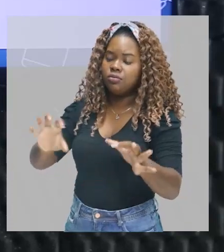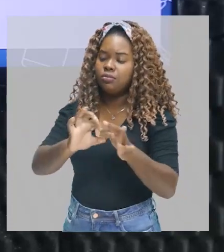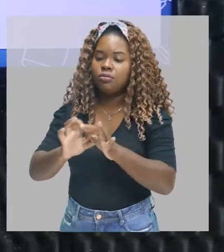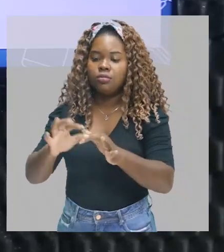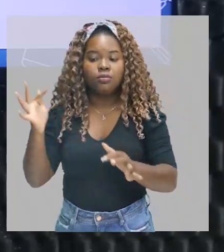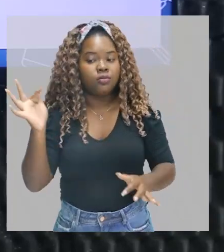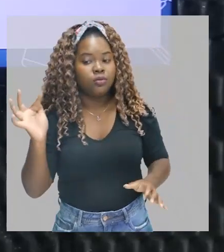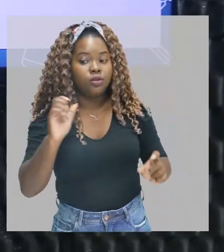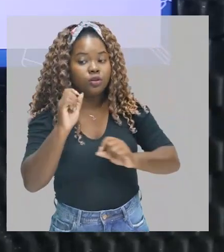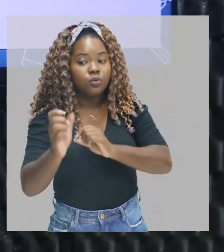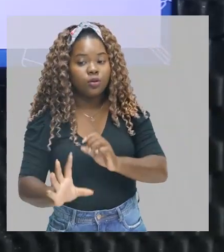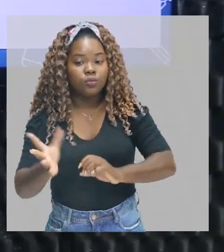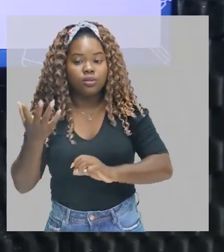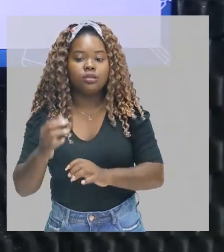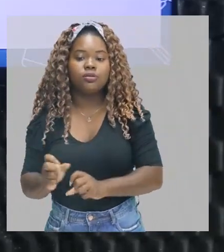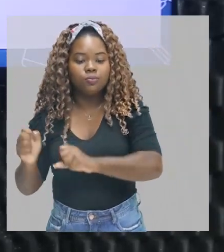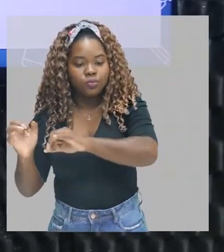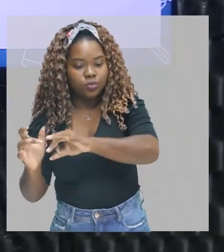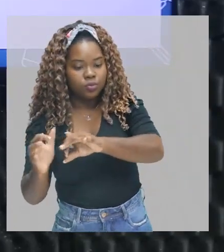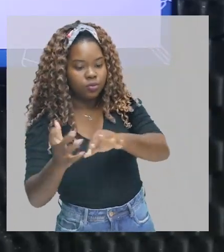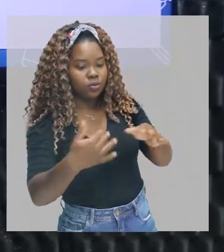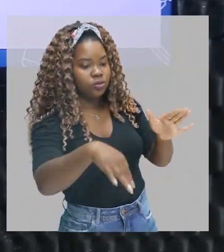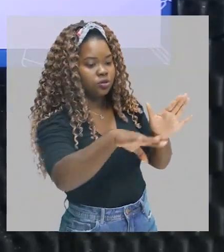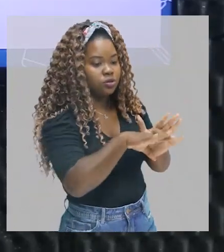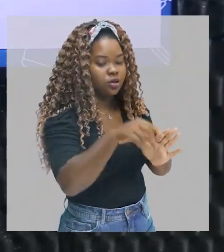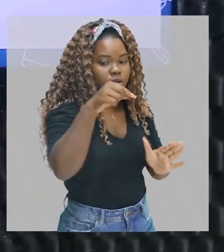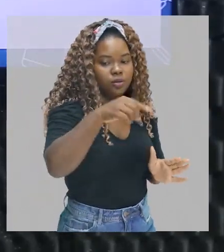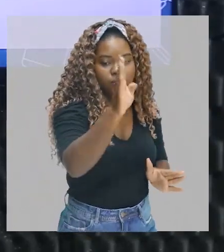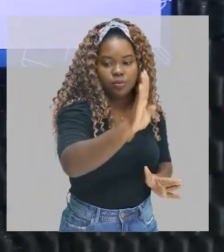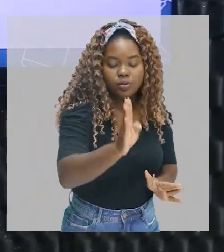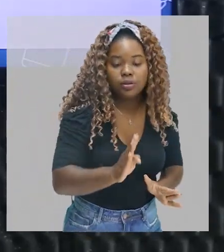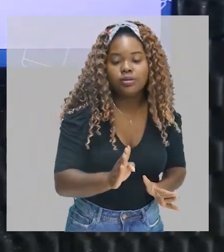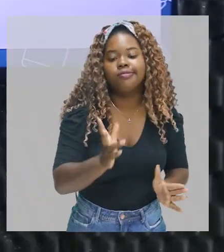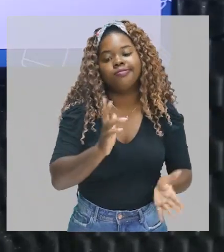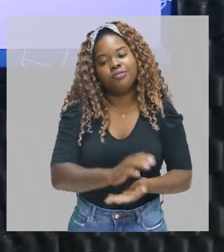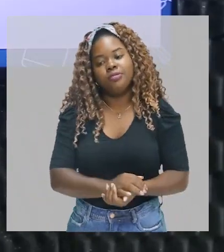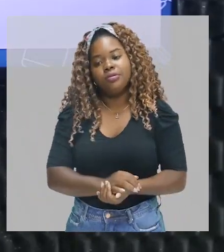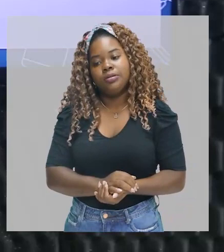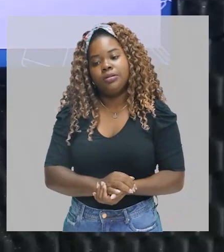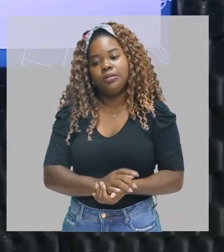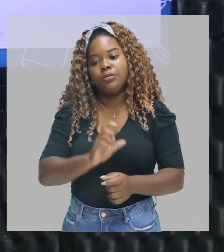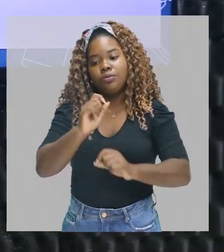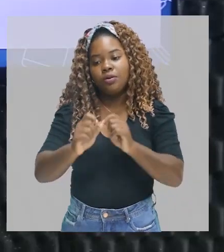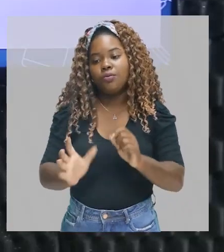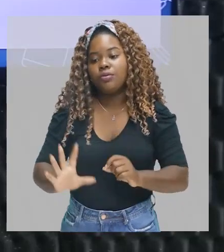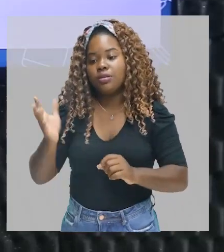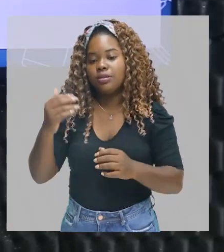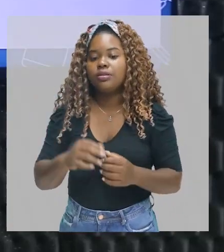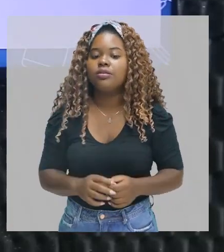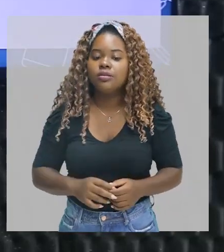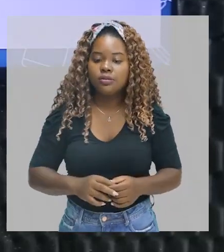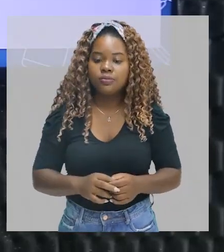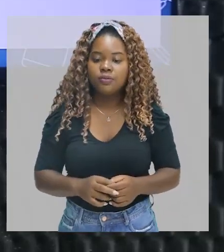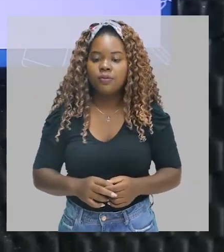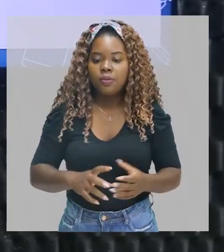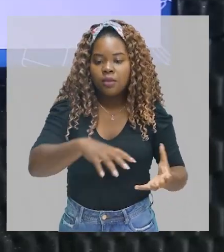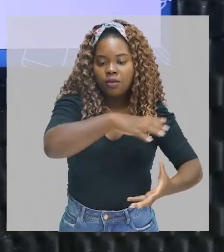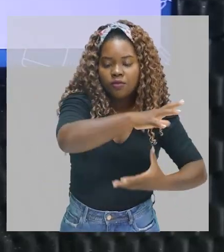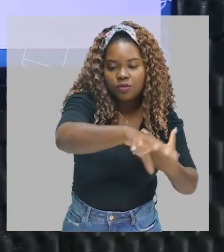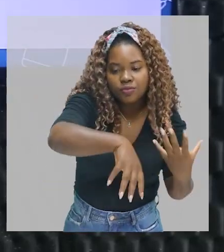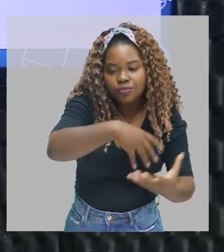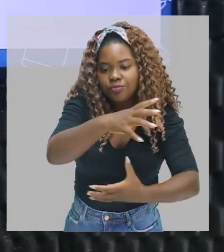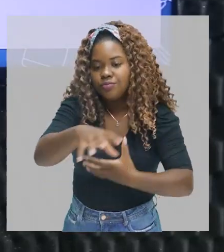fizeram? Vieram para o Brasil. E quando chegaram aqui, você sabe, abriram os portos, né, para as nações amigas.